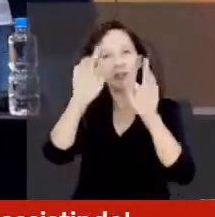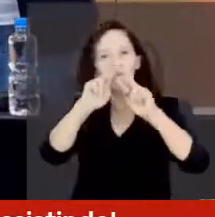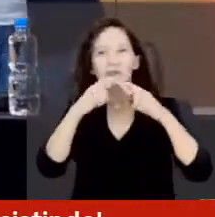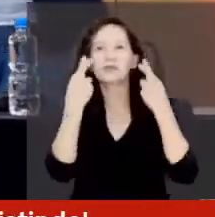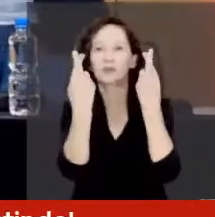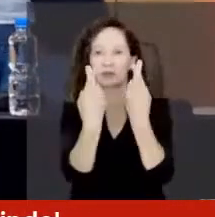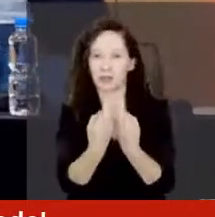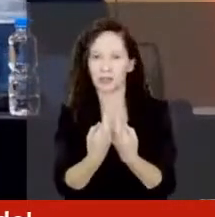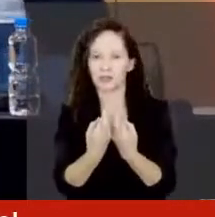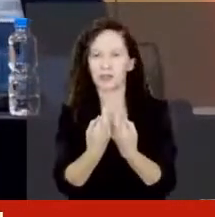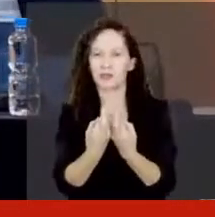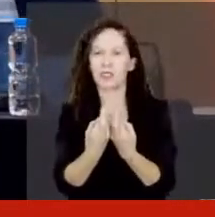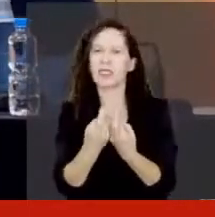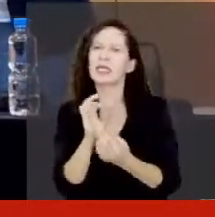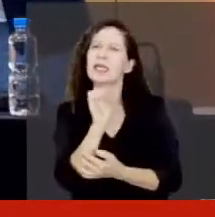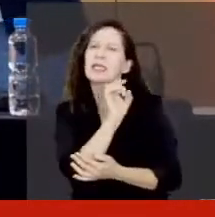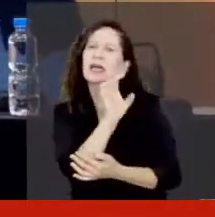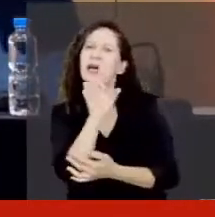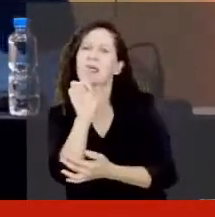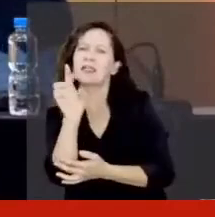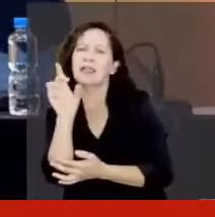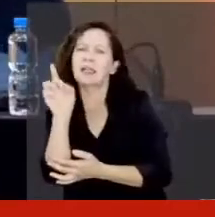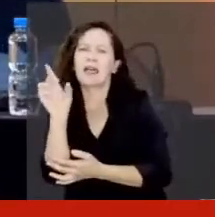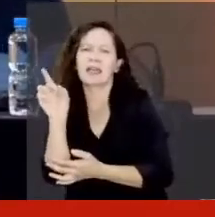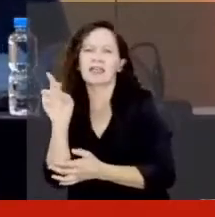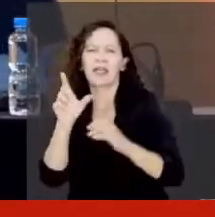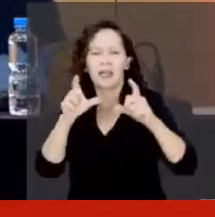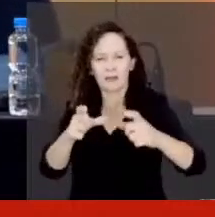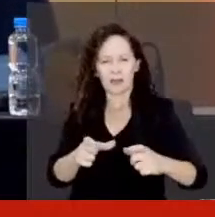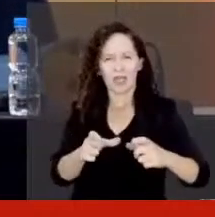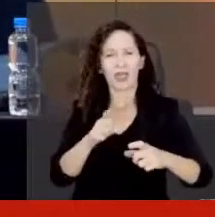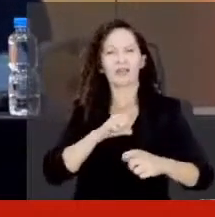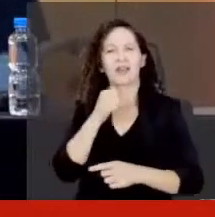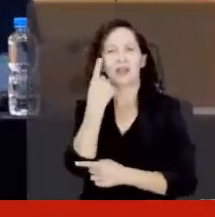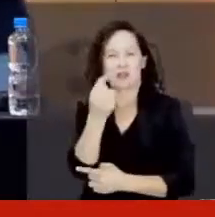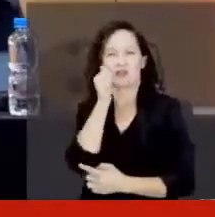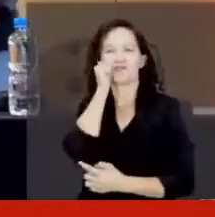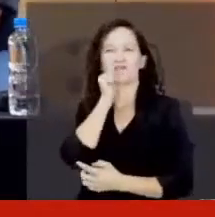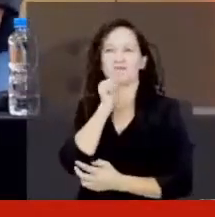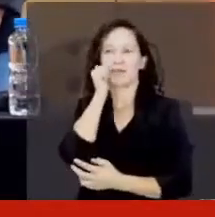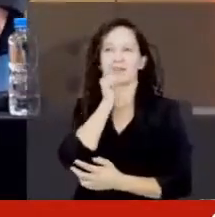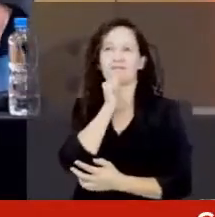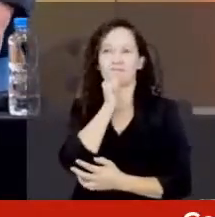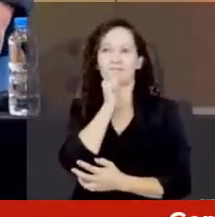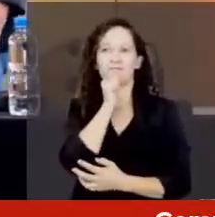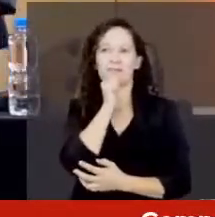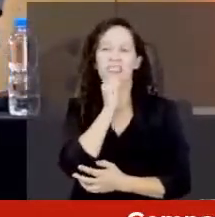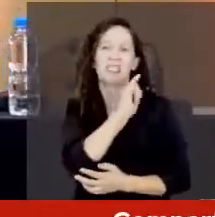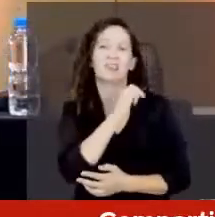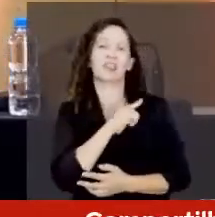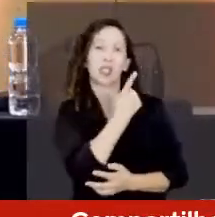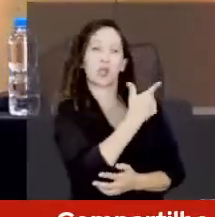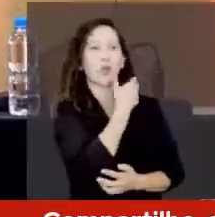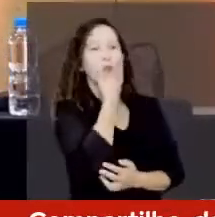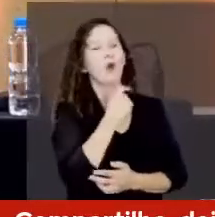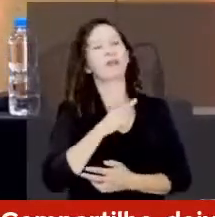Um abraço. Presidente, presidente, a foto. Presidente, a